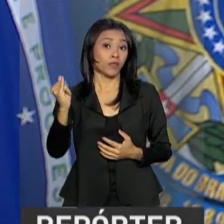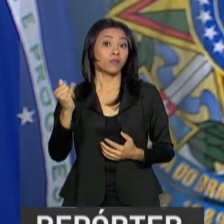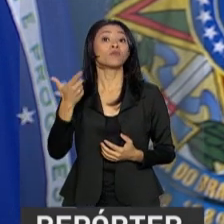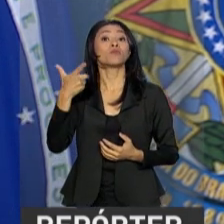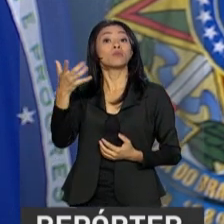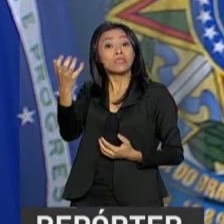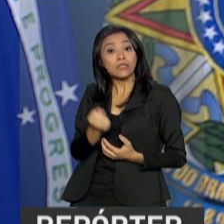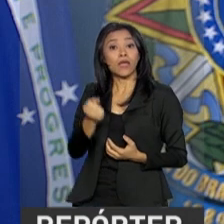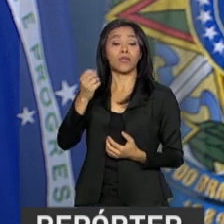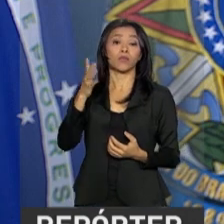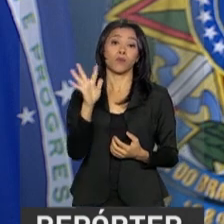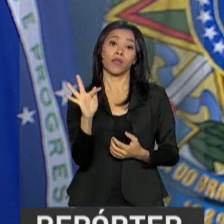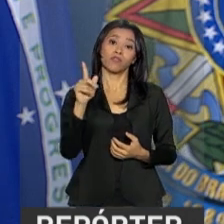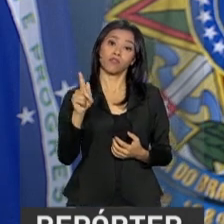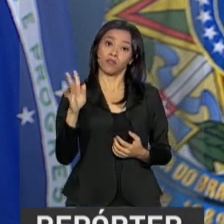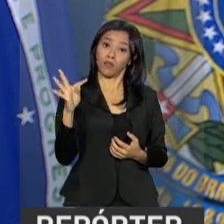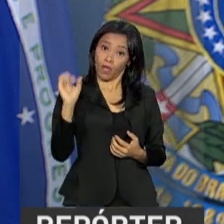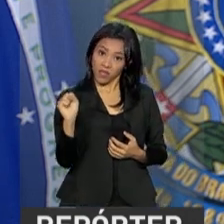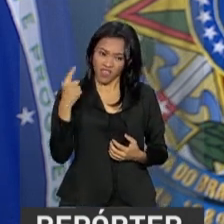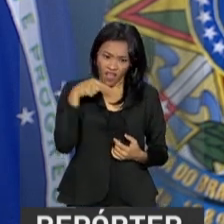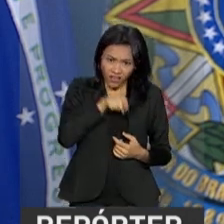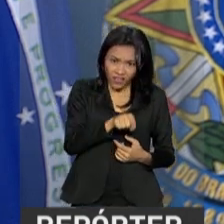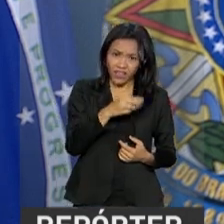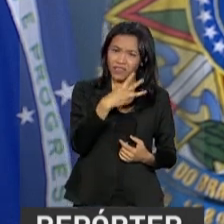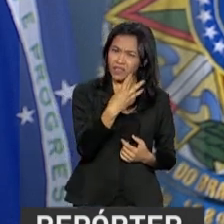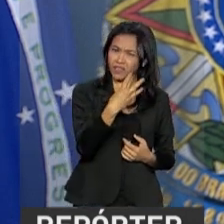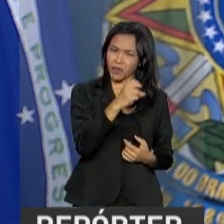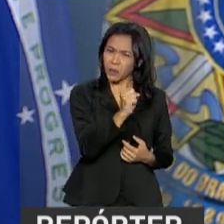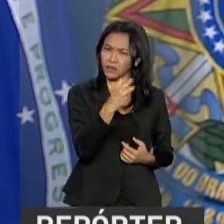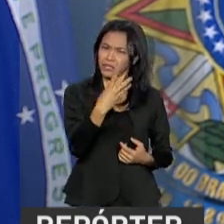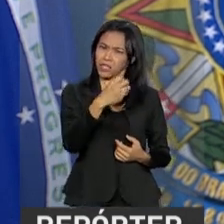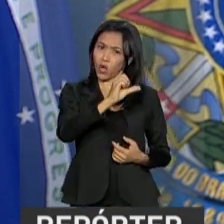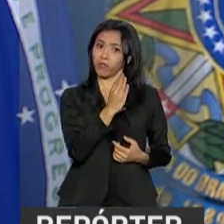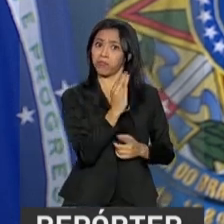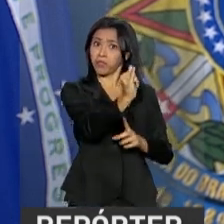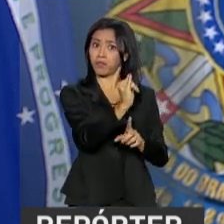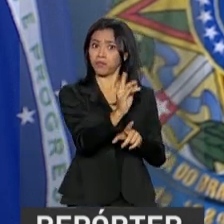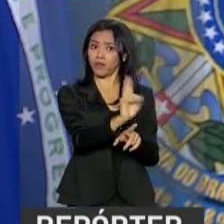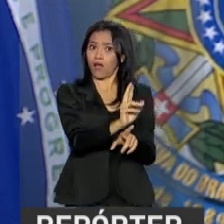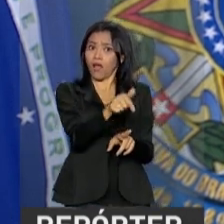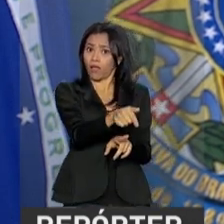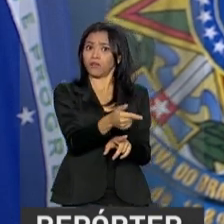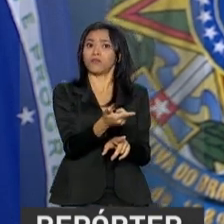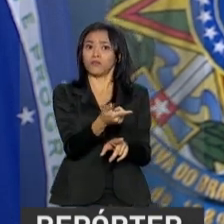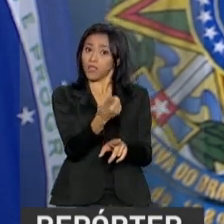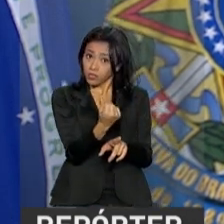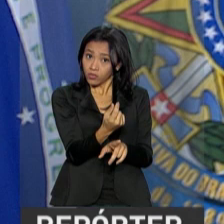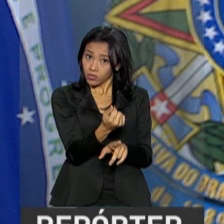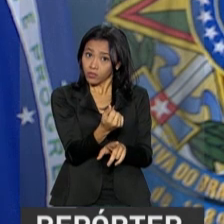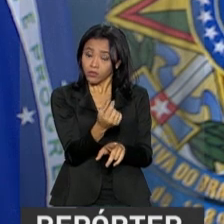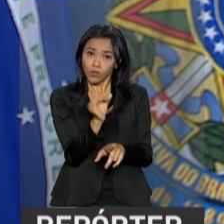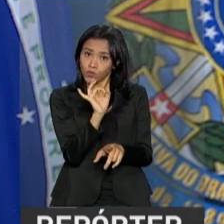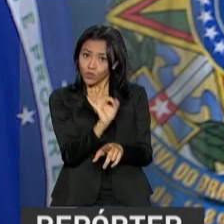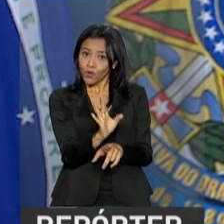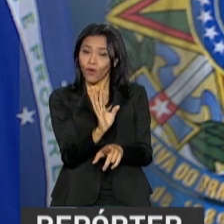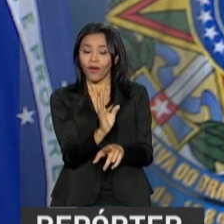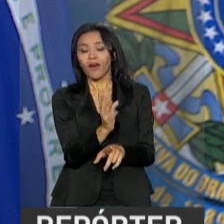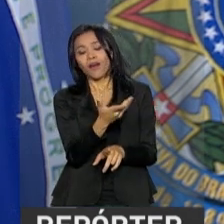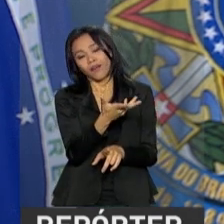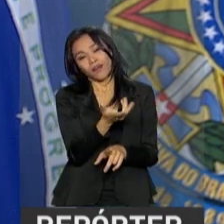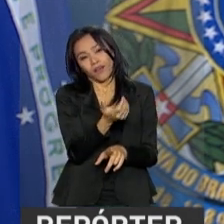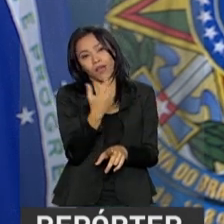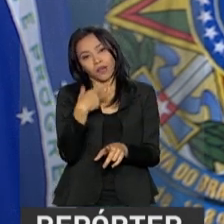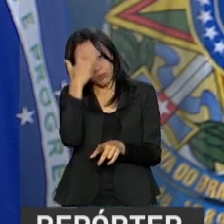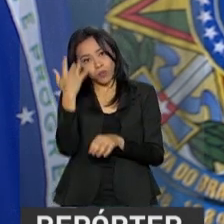garantia mas aqui são quase 38 39 bilhões é de reais que podem não só satisfazer aqueles